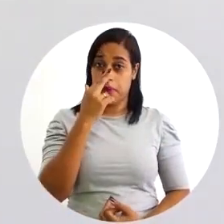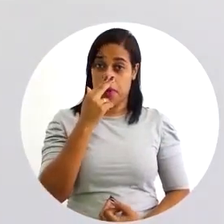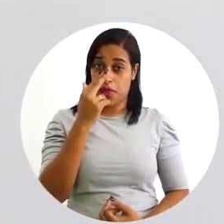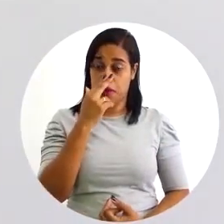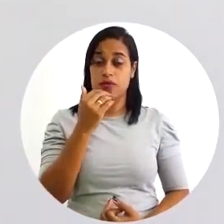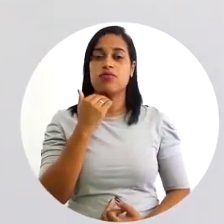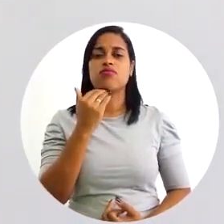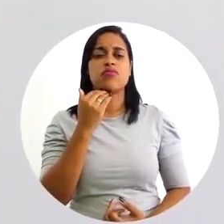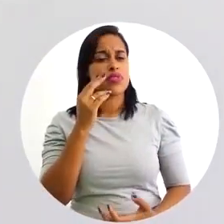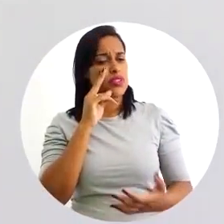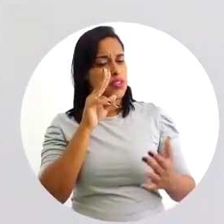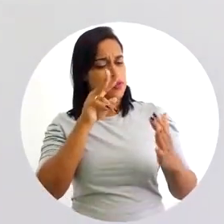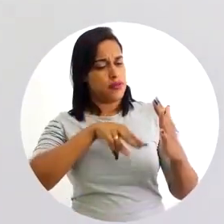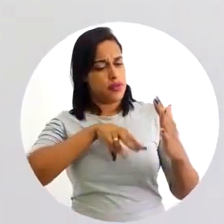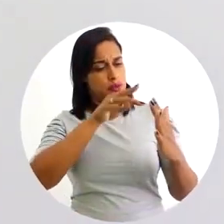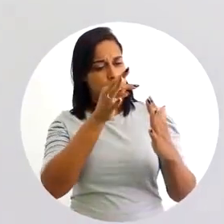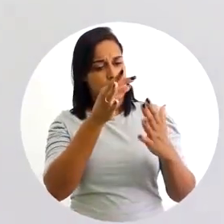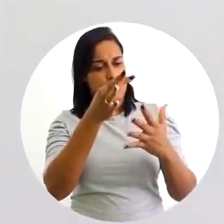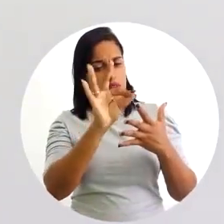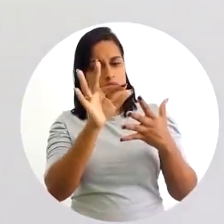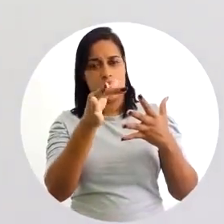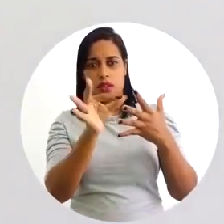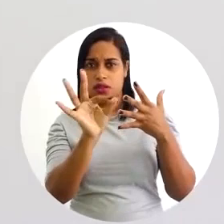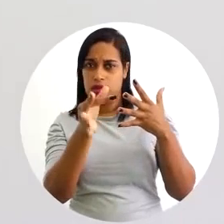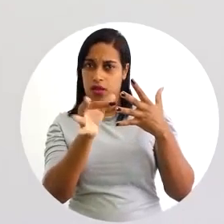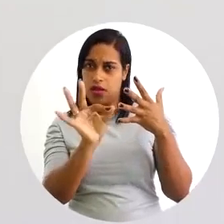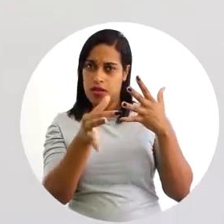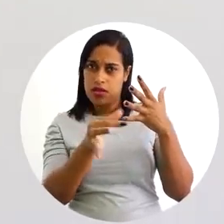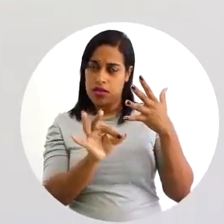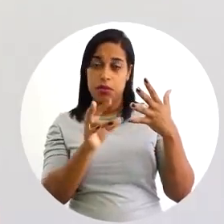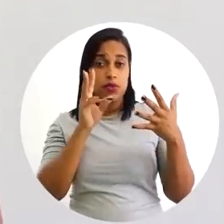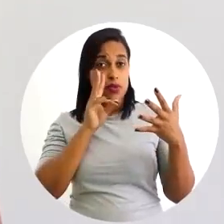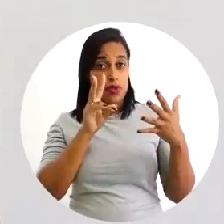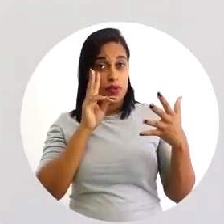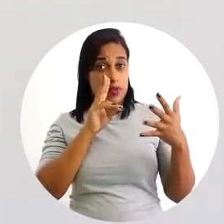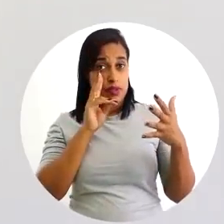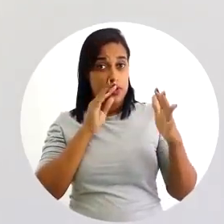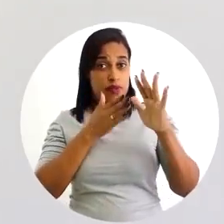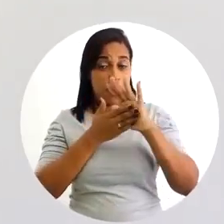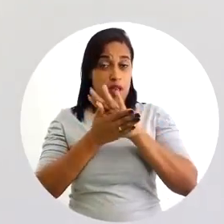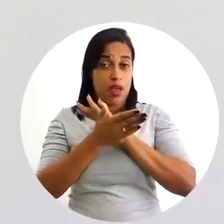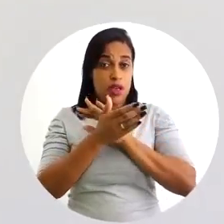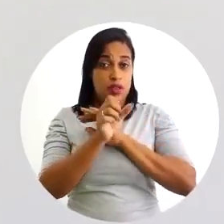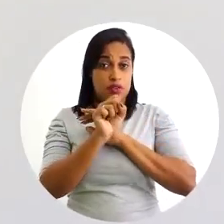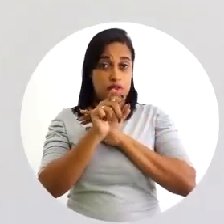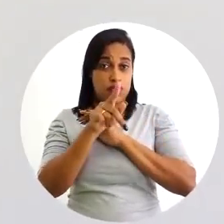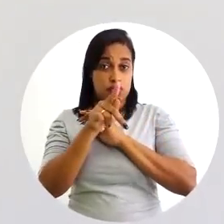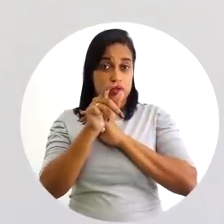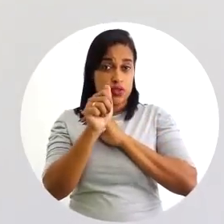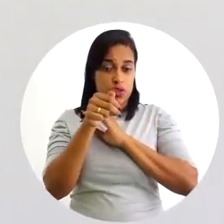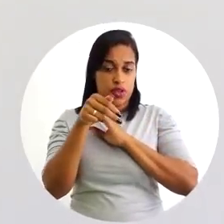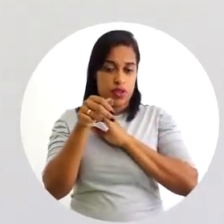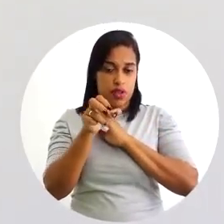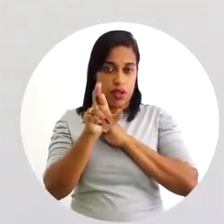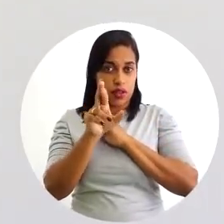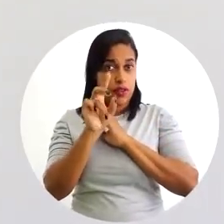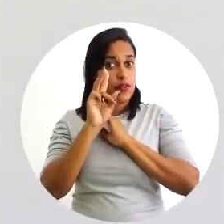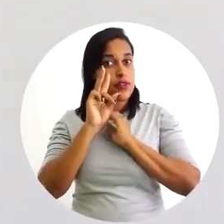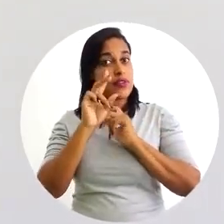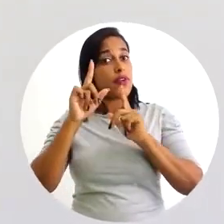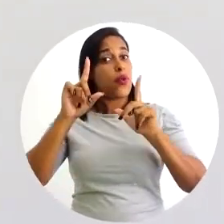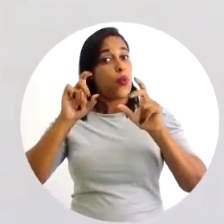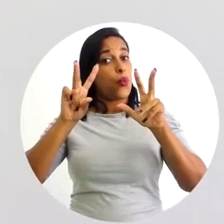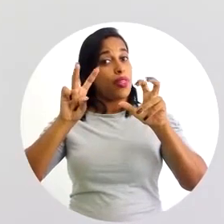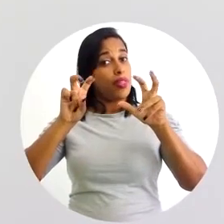mesmo sem ver o texto detalhadamente, quando você fizer esse scanning, você olha o título